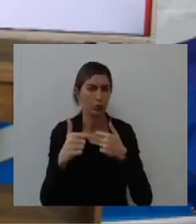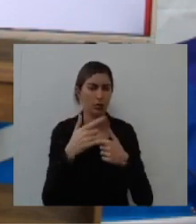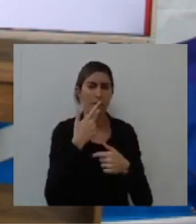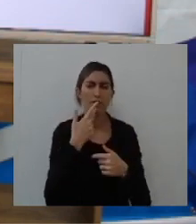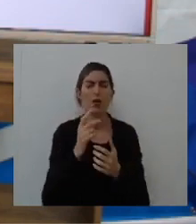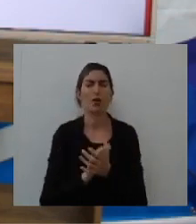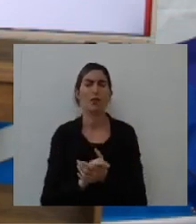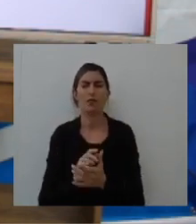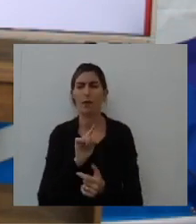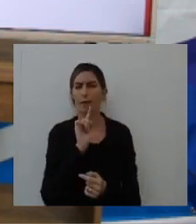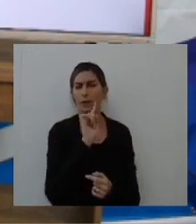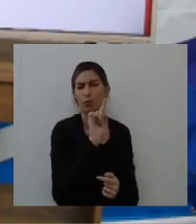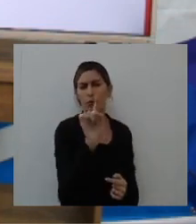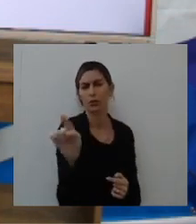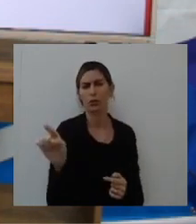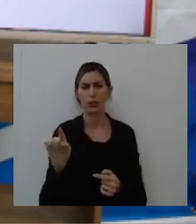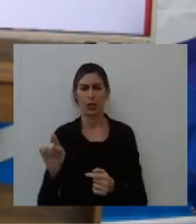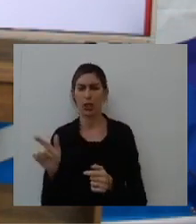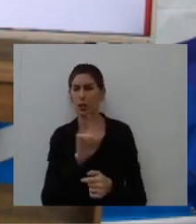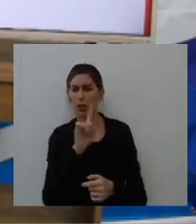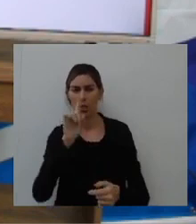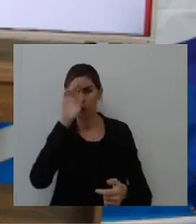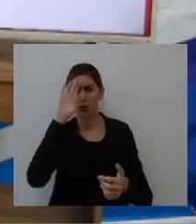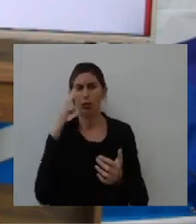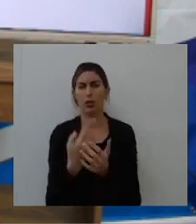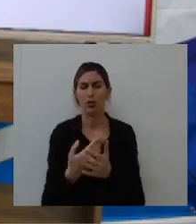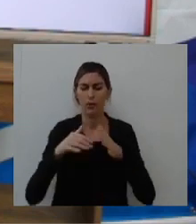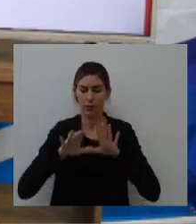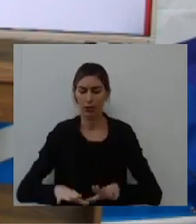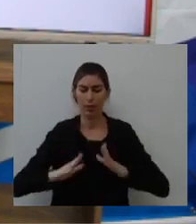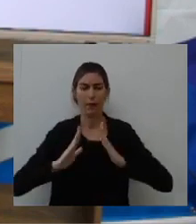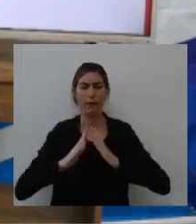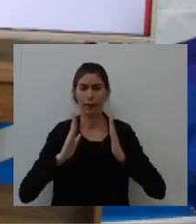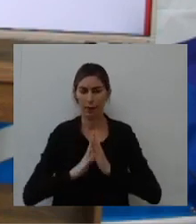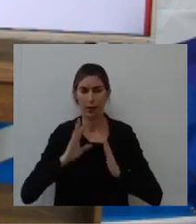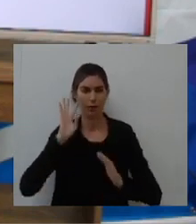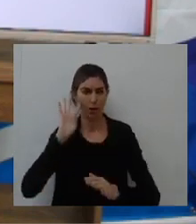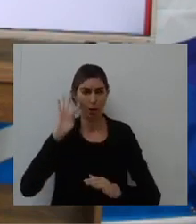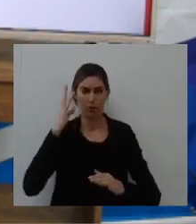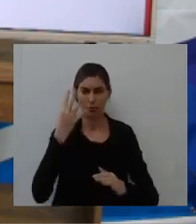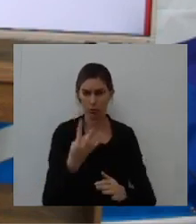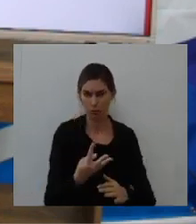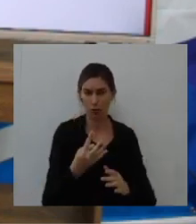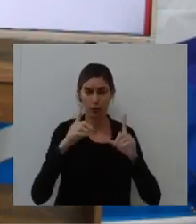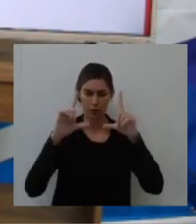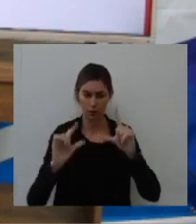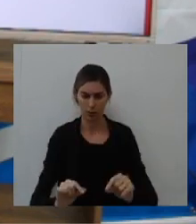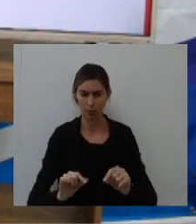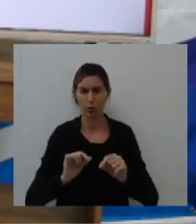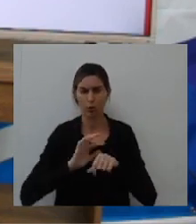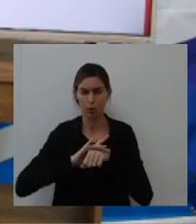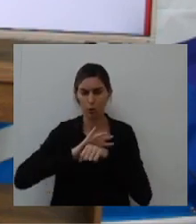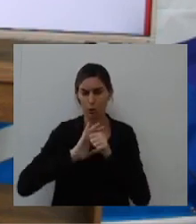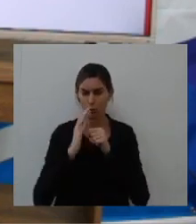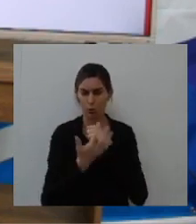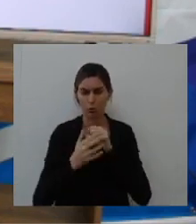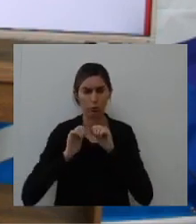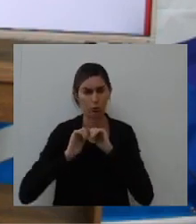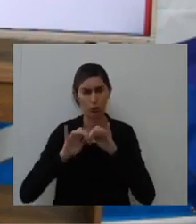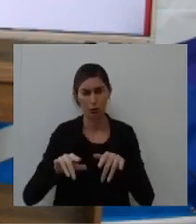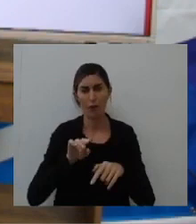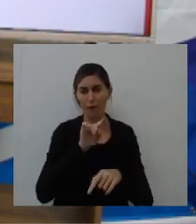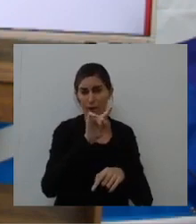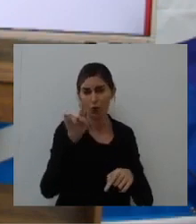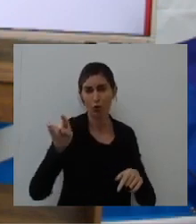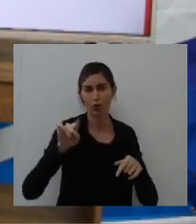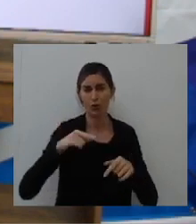assim: você que não acredita que ficar em casa resolve para diminuir o contágio do coronavírus, você